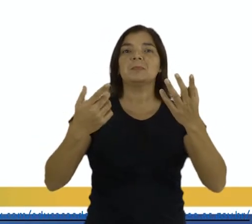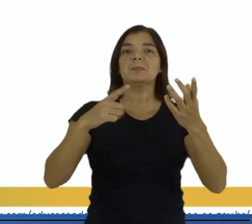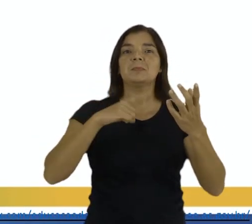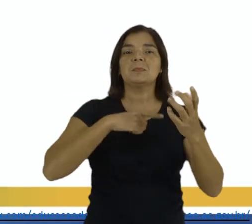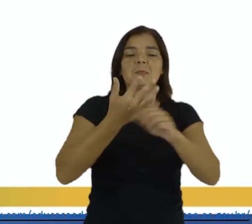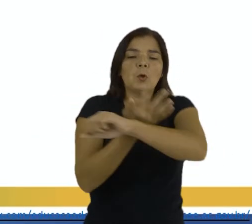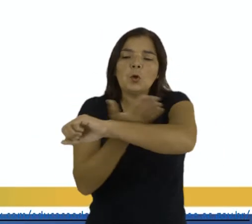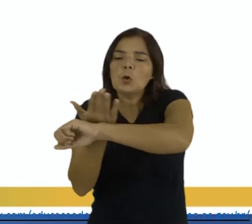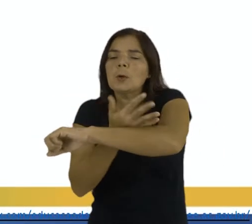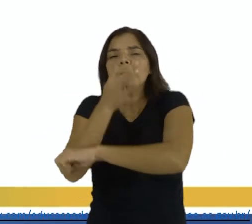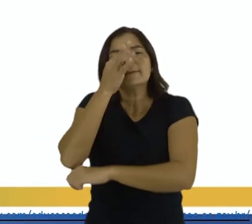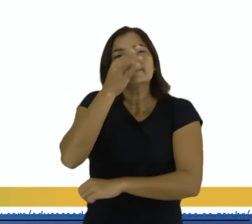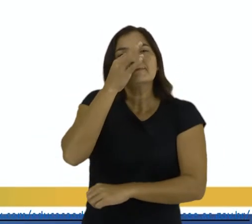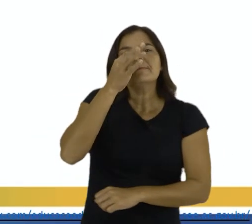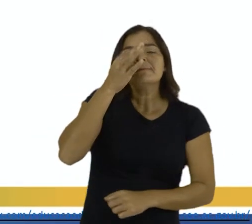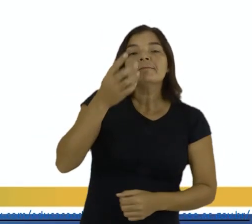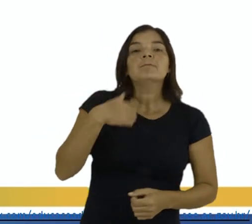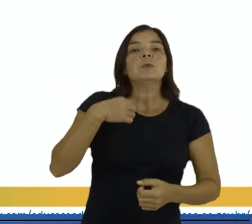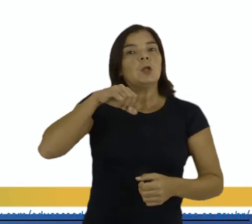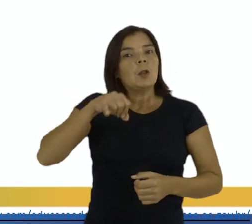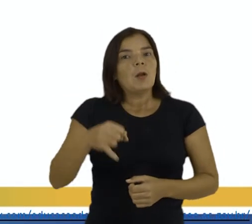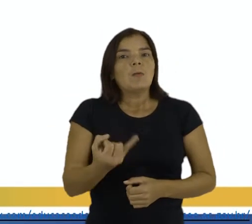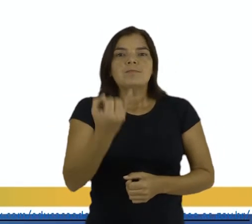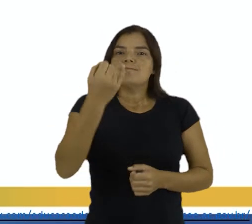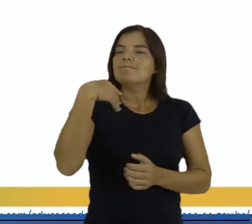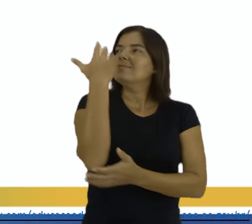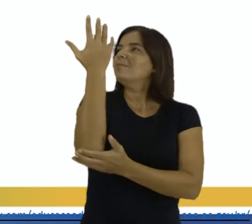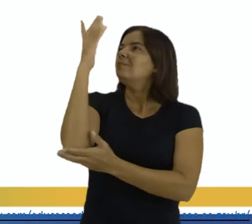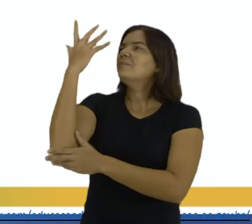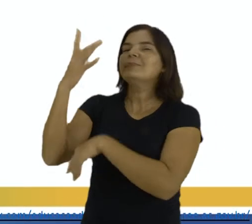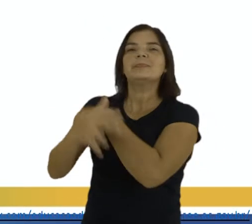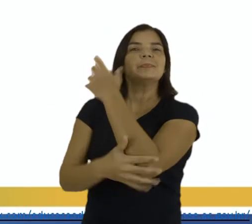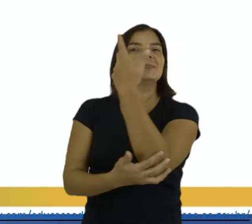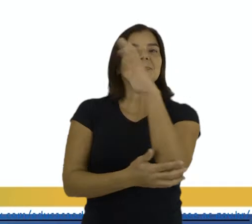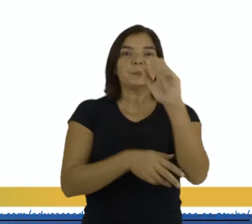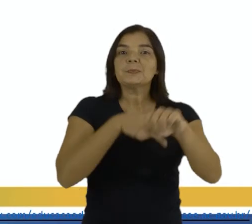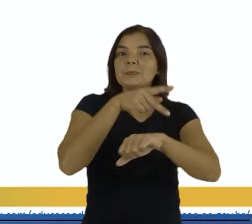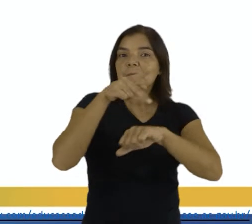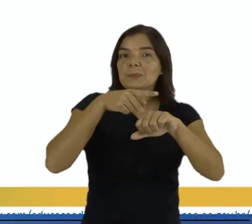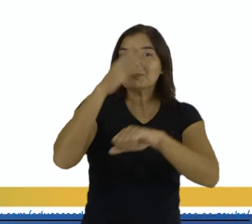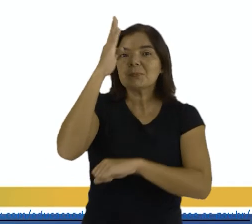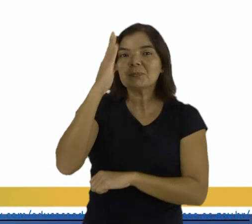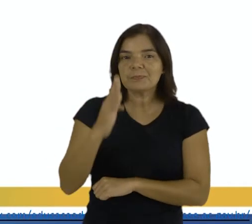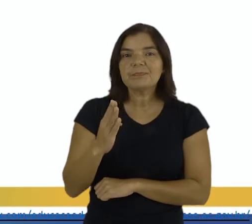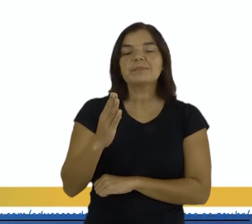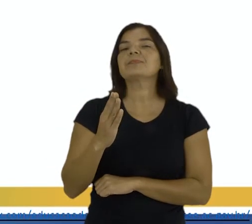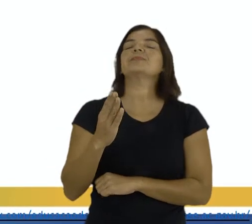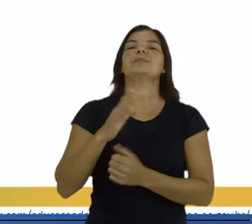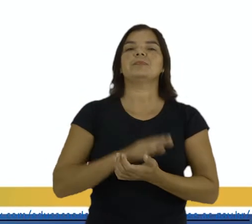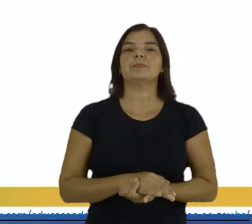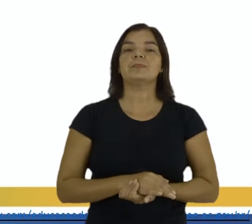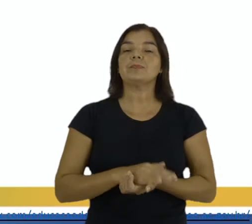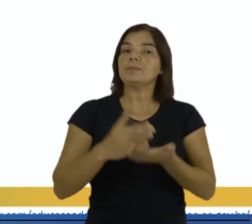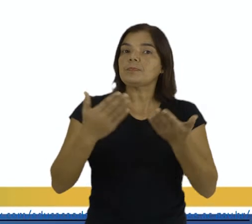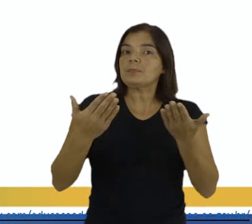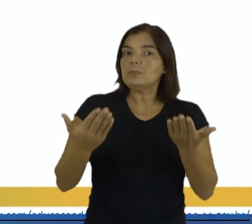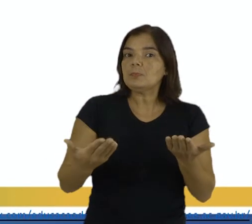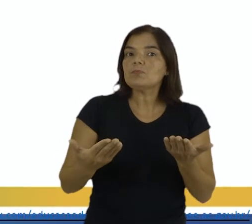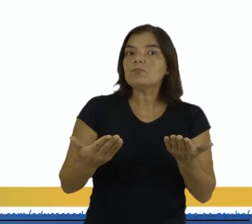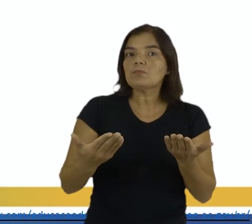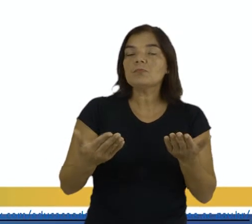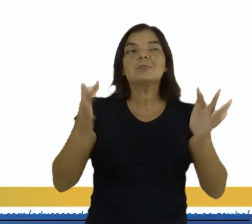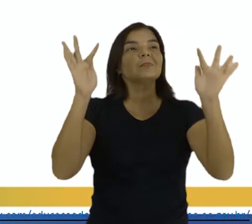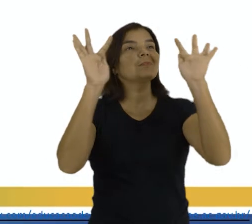mais flores, e aí ele vai aproveitando a natureza do seu país, do Brasil, no caso. E aí ele está